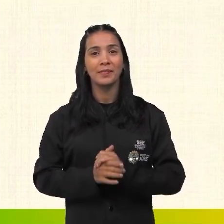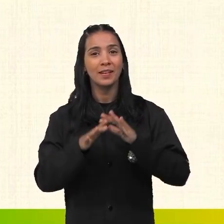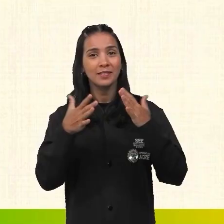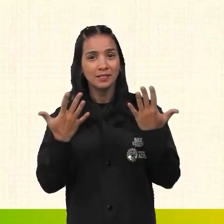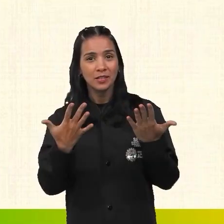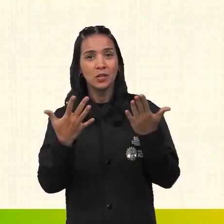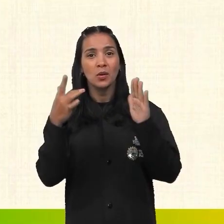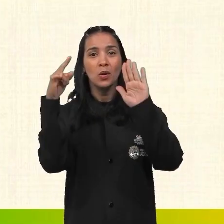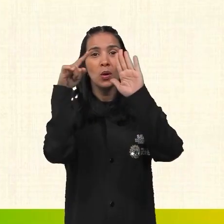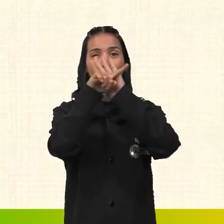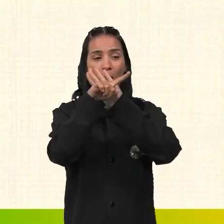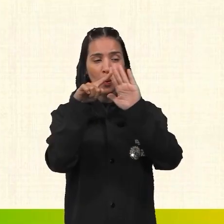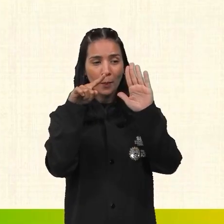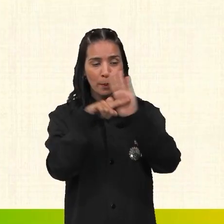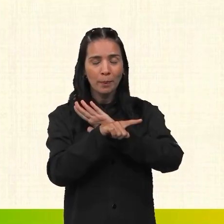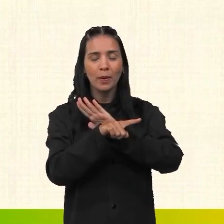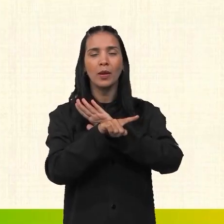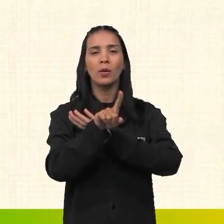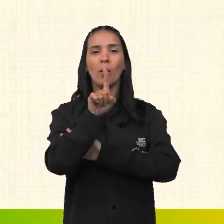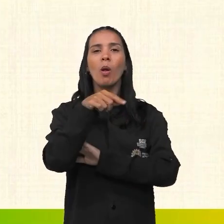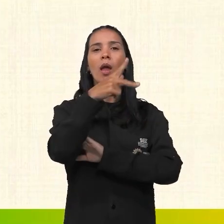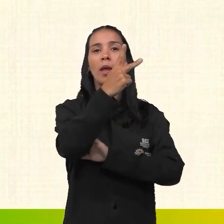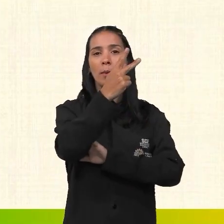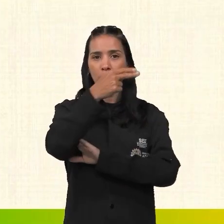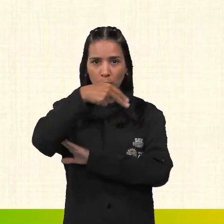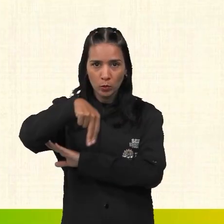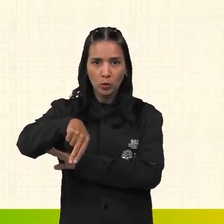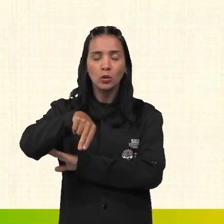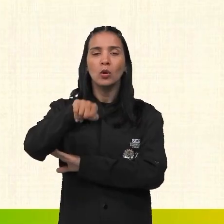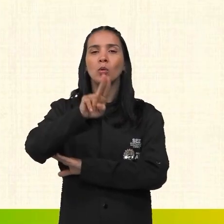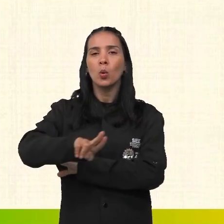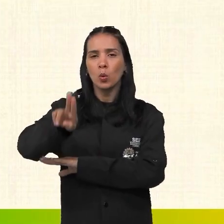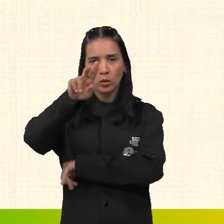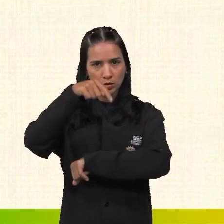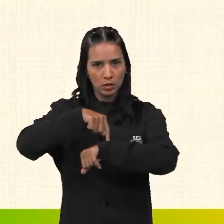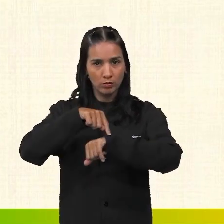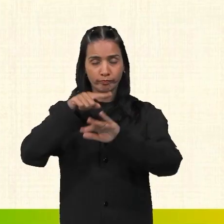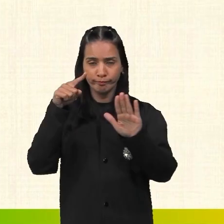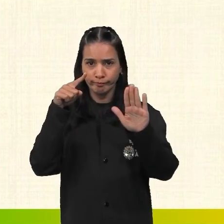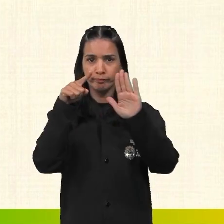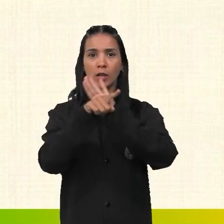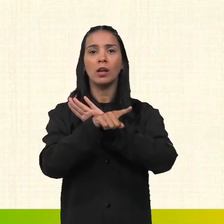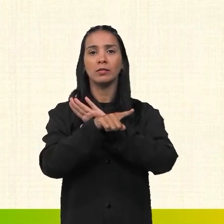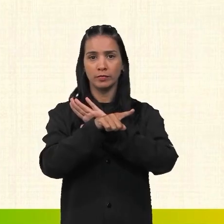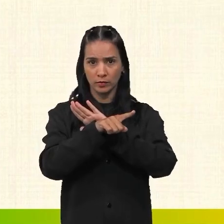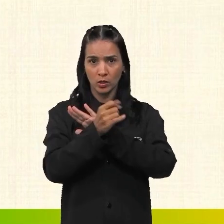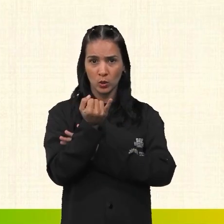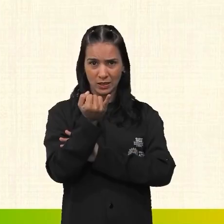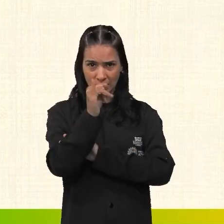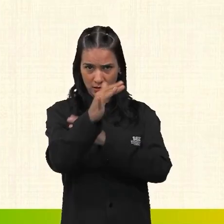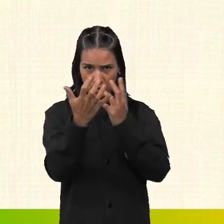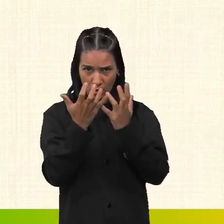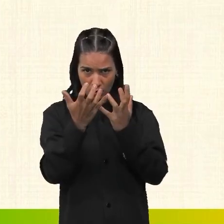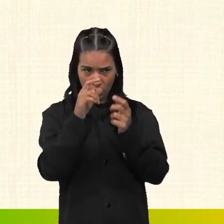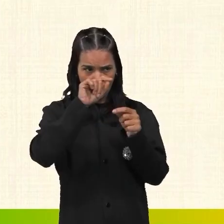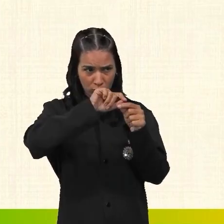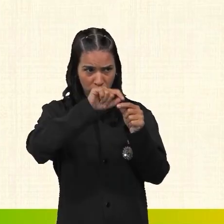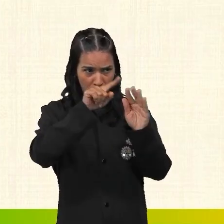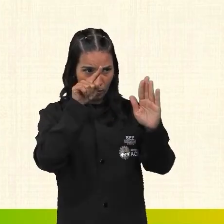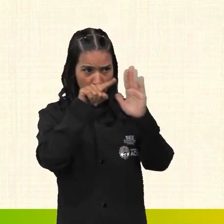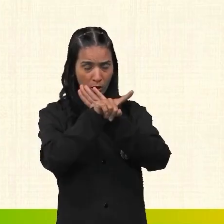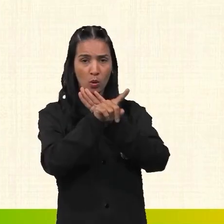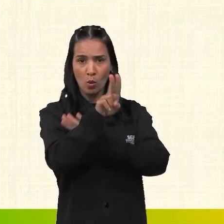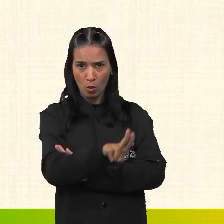As question words são pronomes interrogativos utilizados para fazer perguntas em